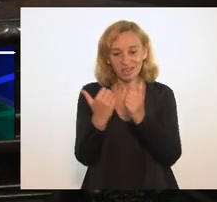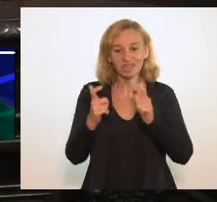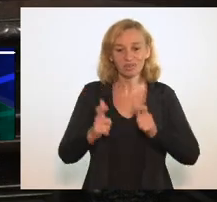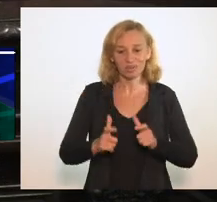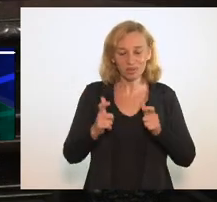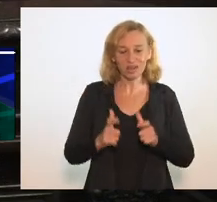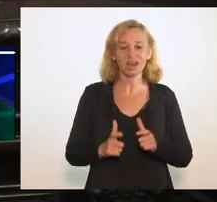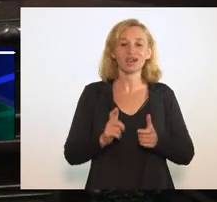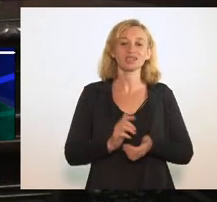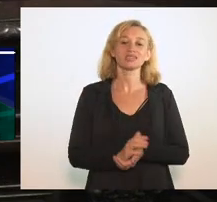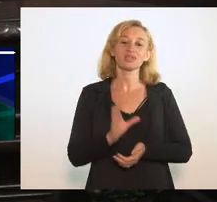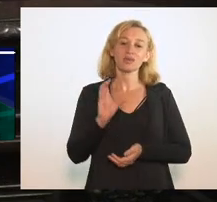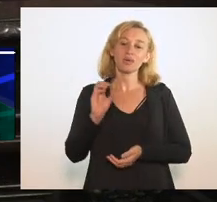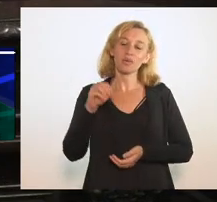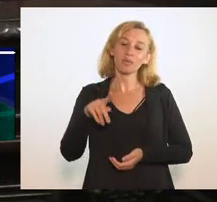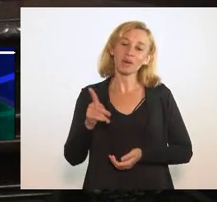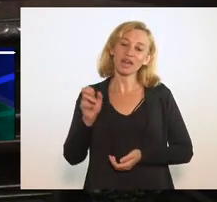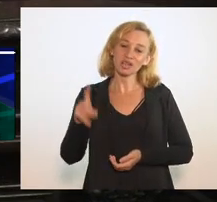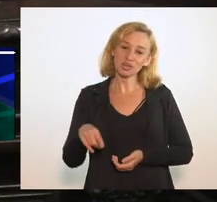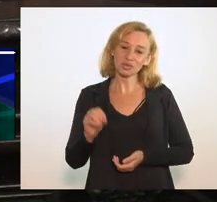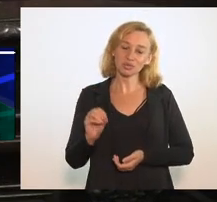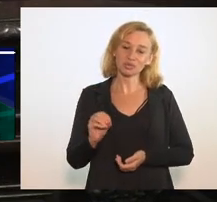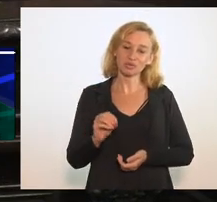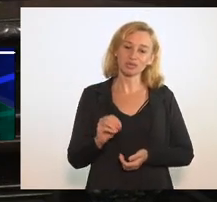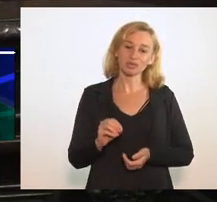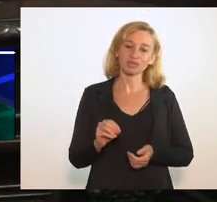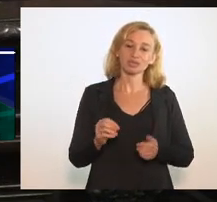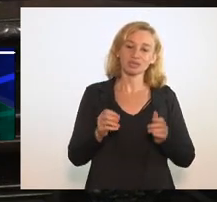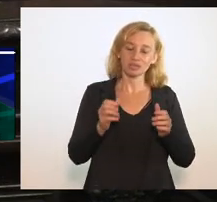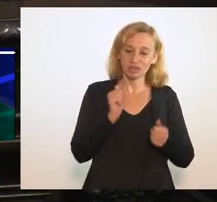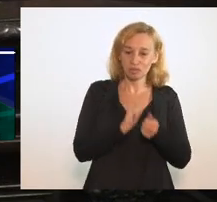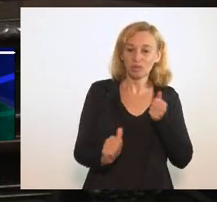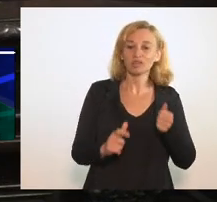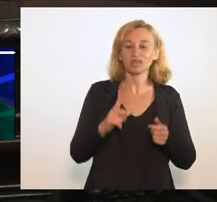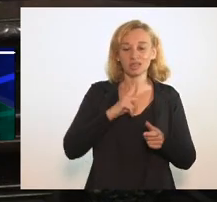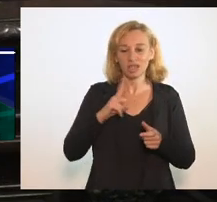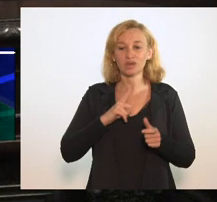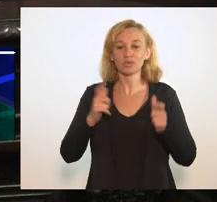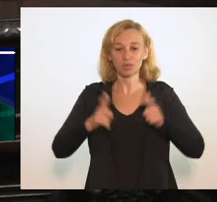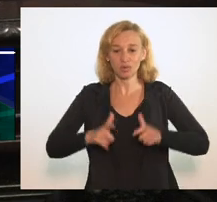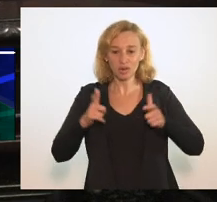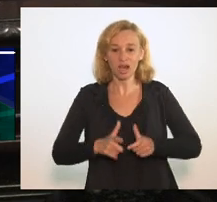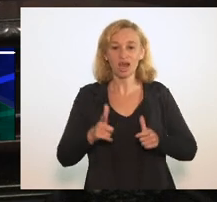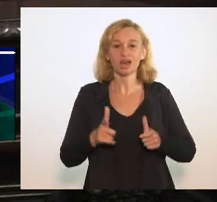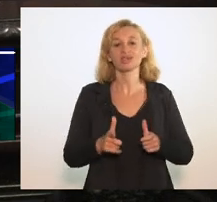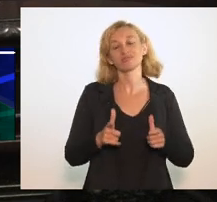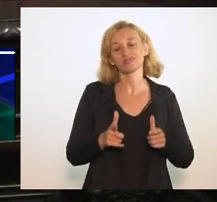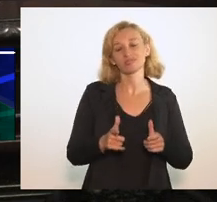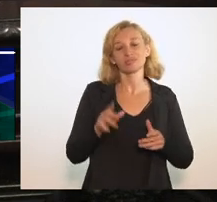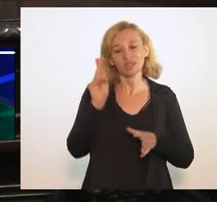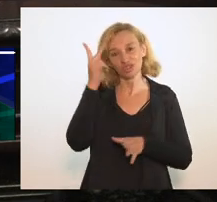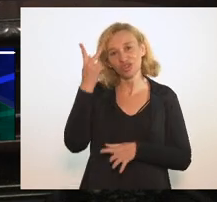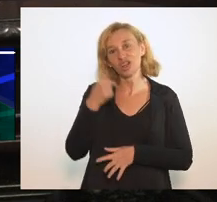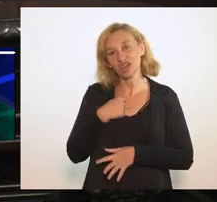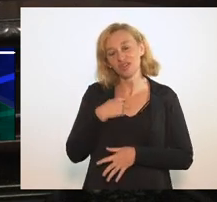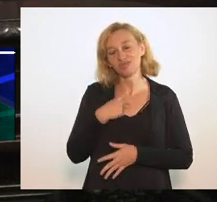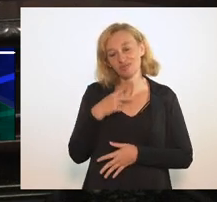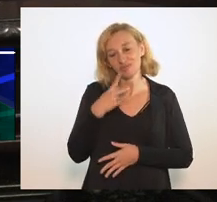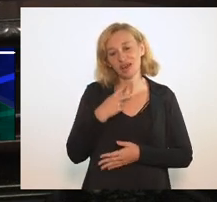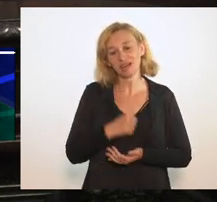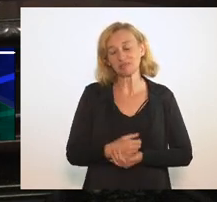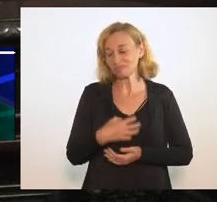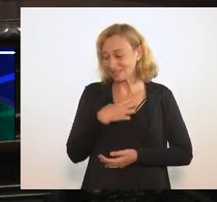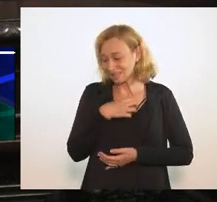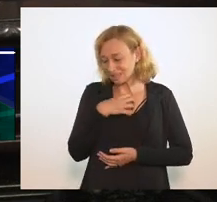Filho, o complexo esportivo, tem um lugar guardado na história que eu confesso me